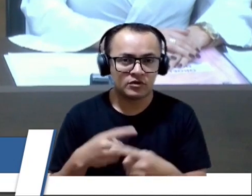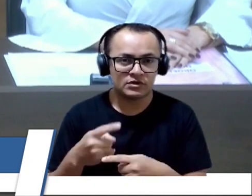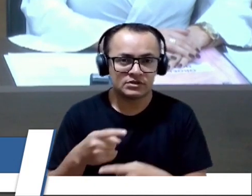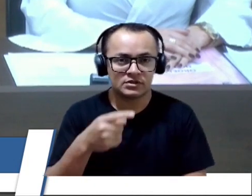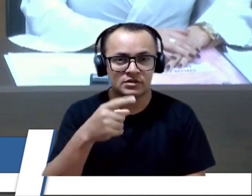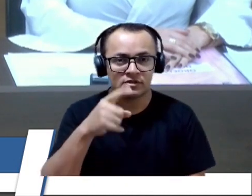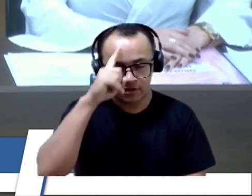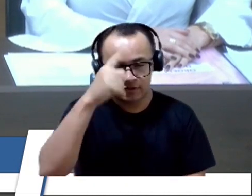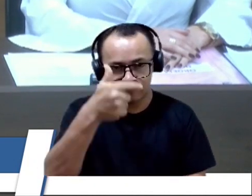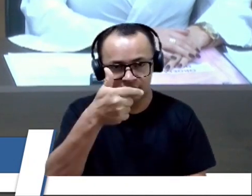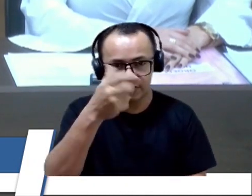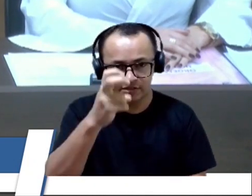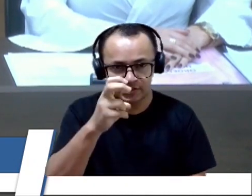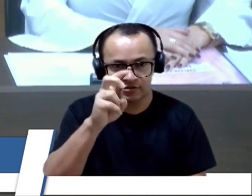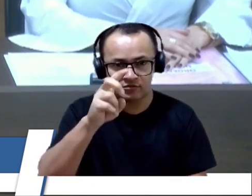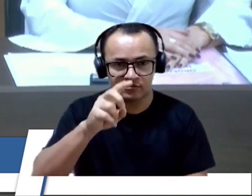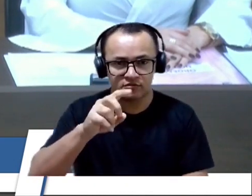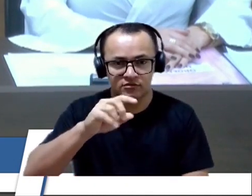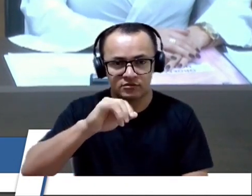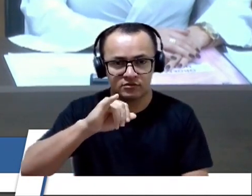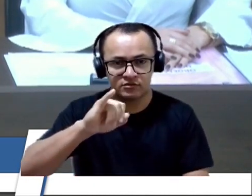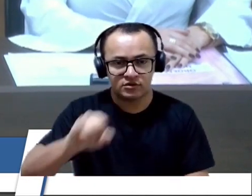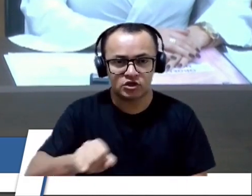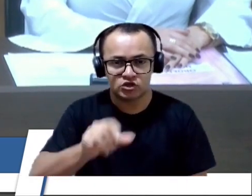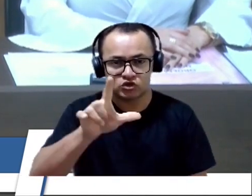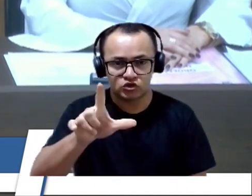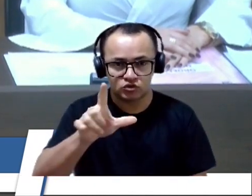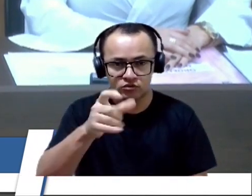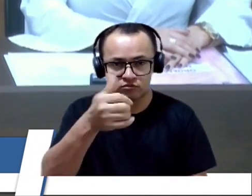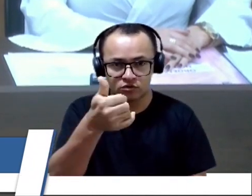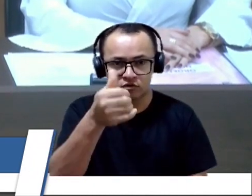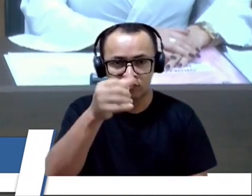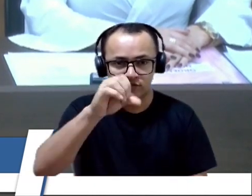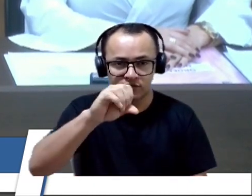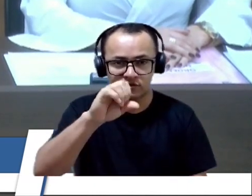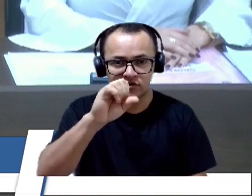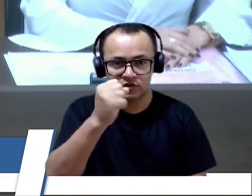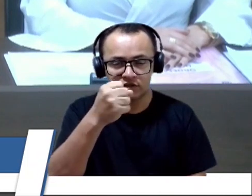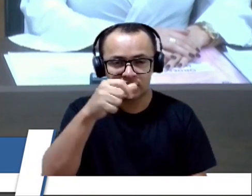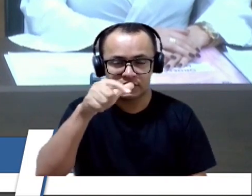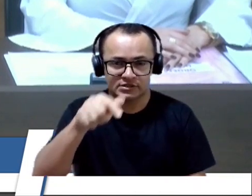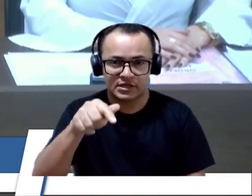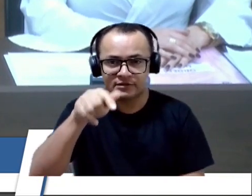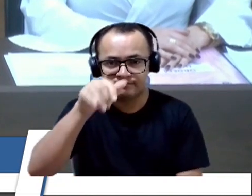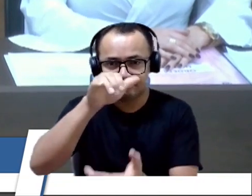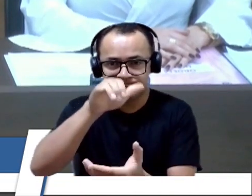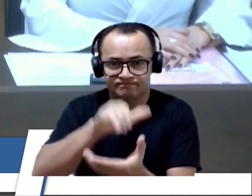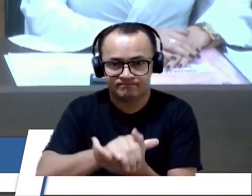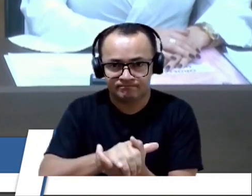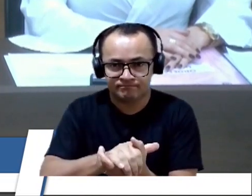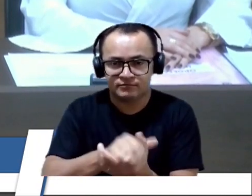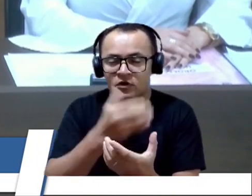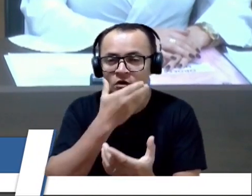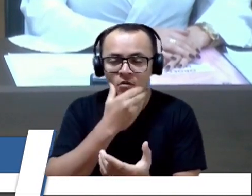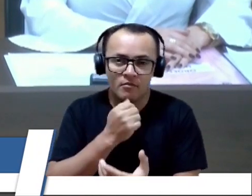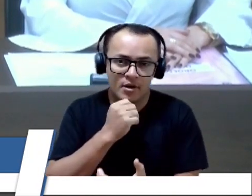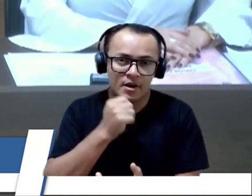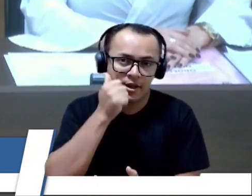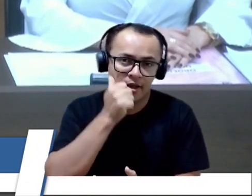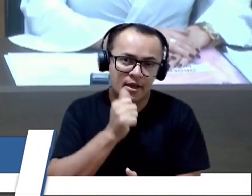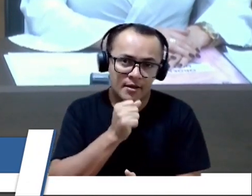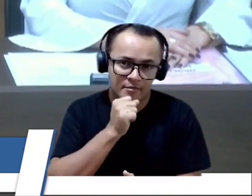de julho de 1987, sob as bênçãos dos seus pais e dos seus sogros, senhor Nadim Acari